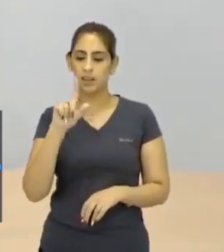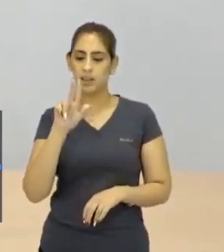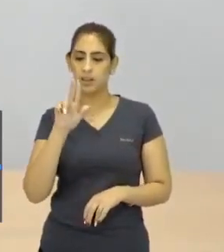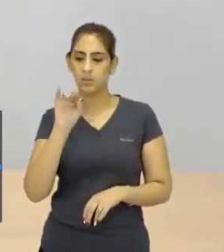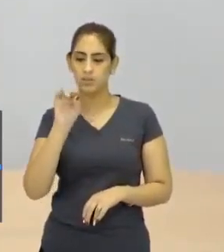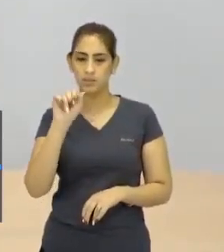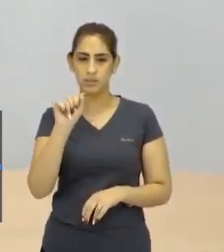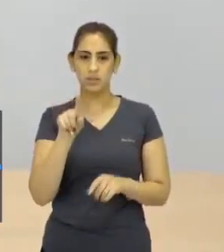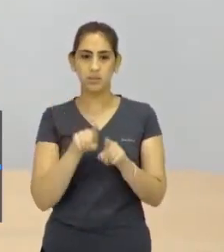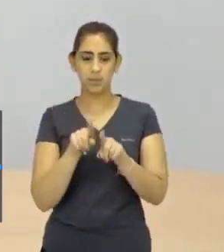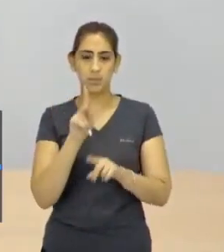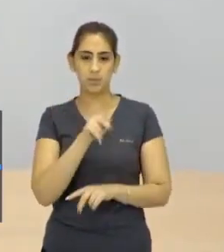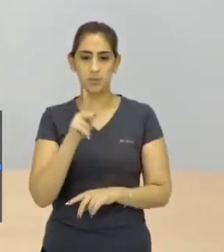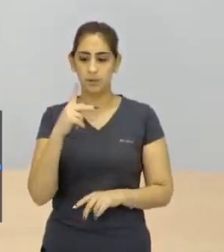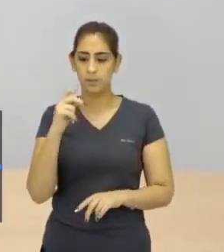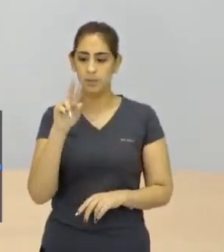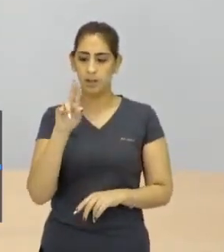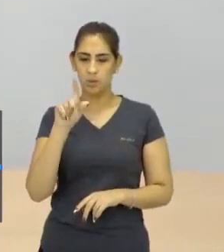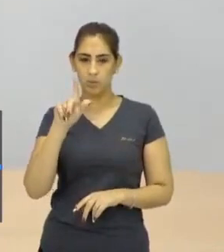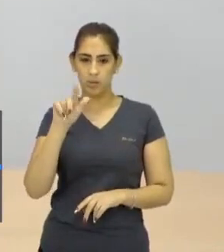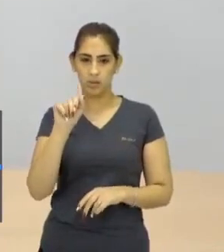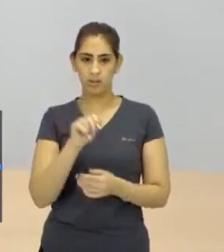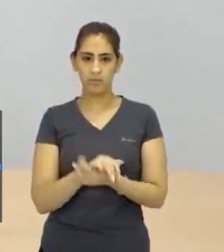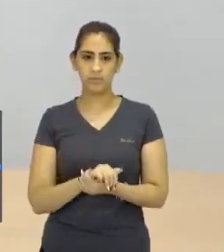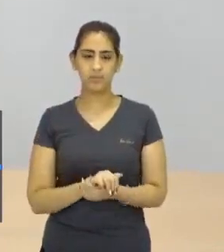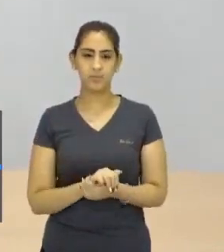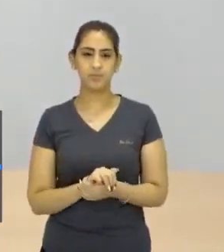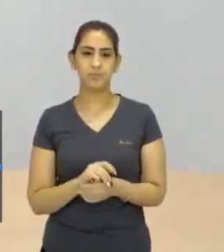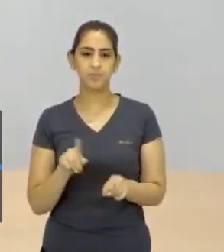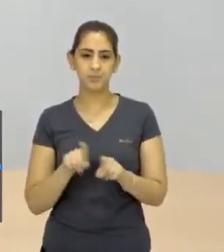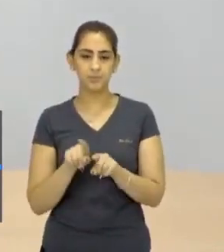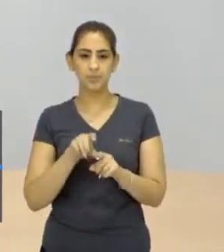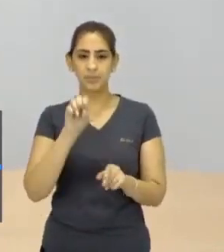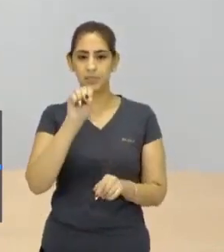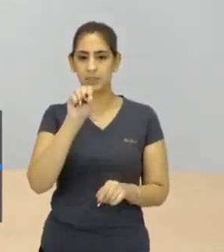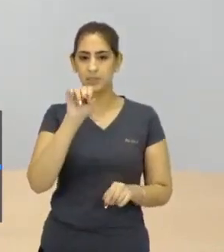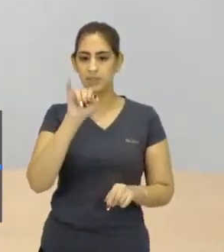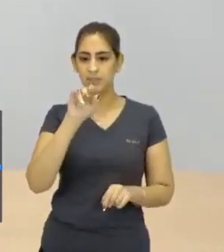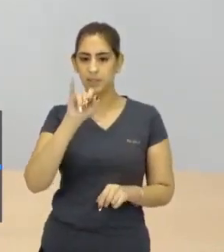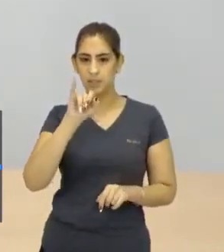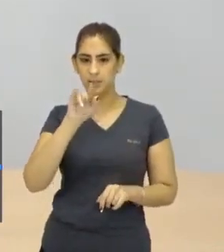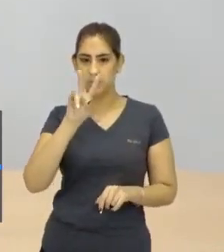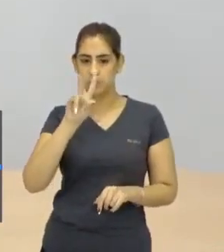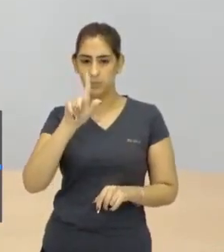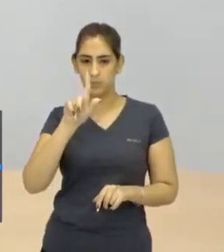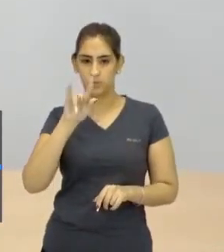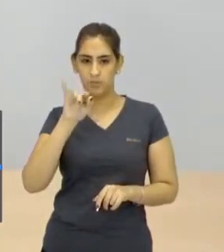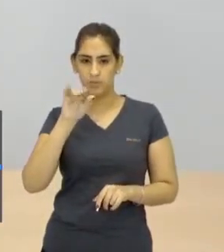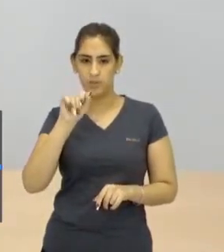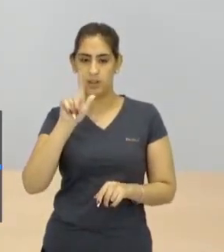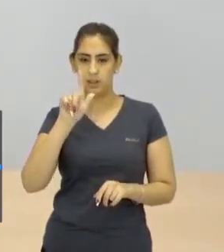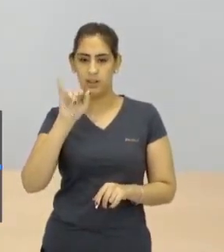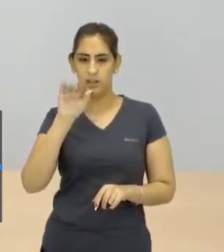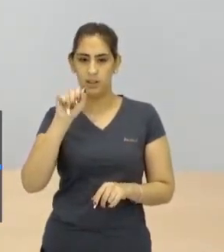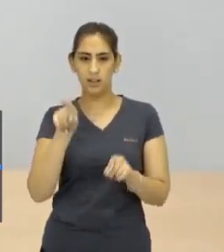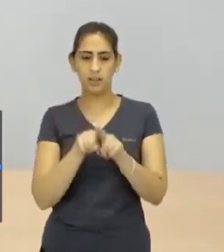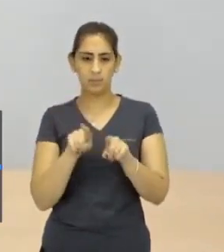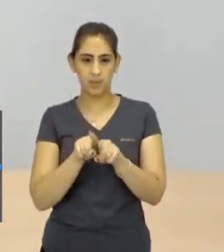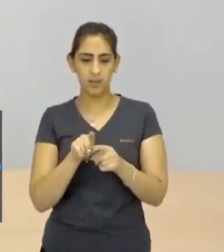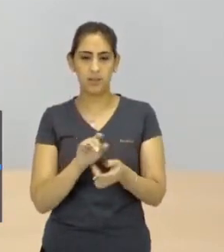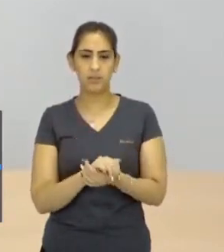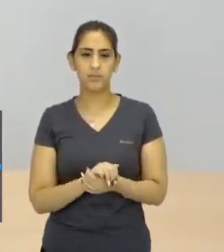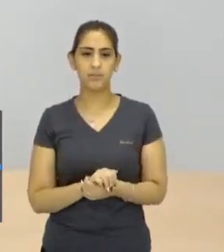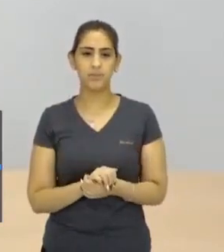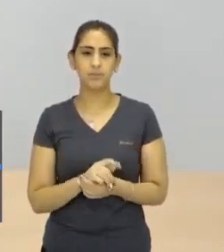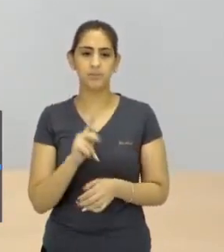da professora Paula. A Silvaninha, também aluna do professor Josimar, mandou a resposta. Os alunos do